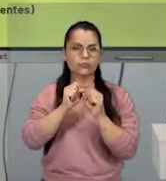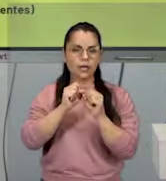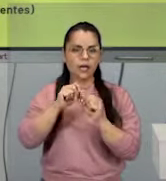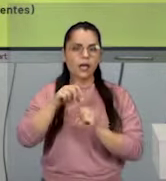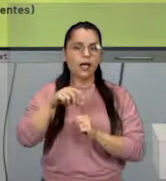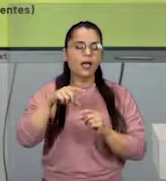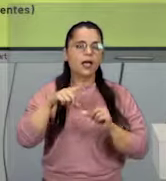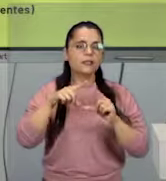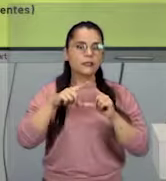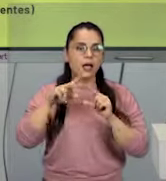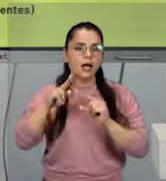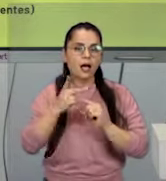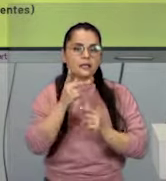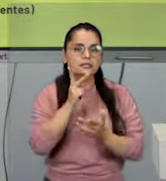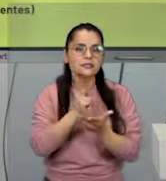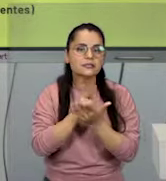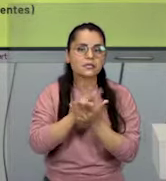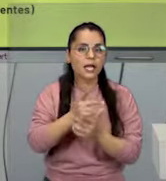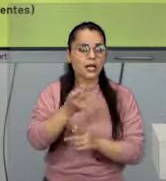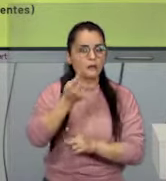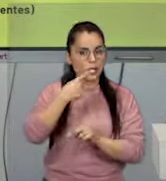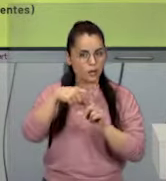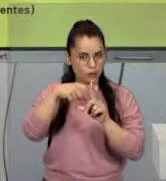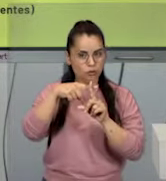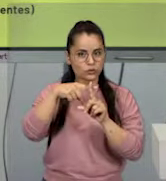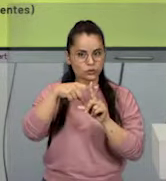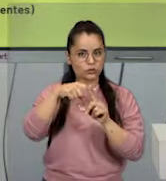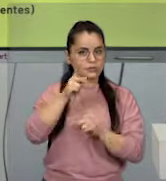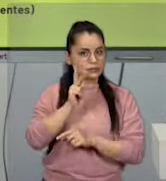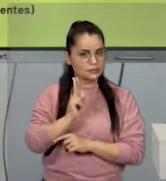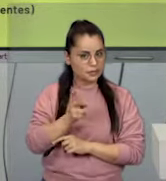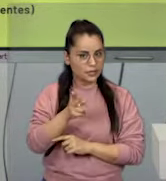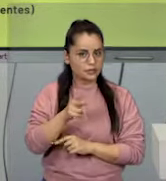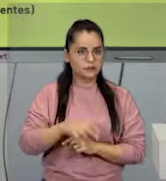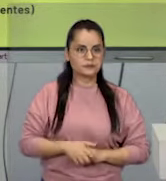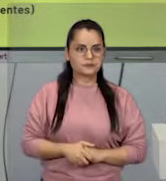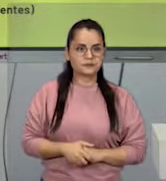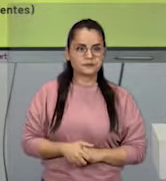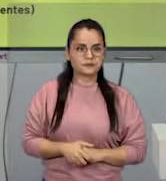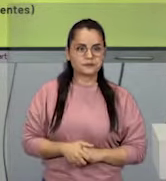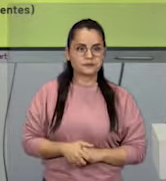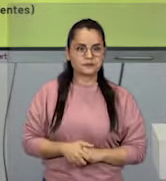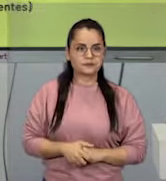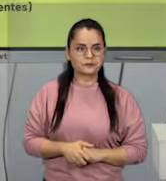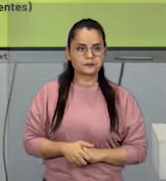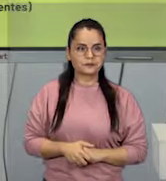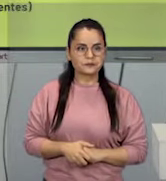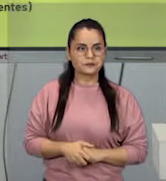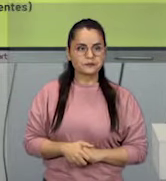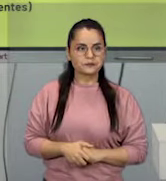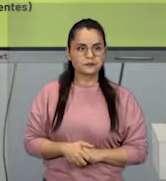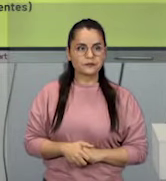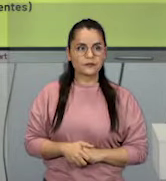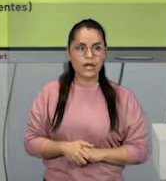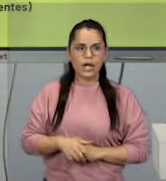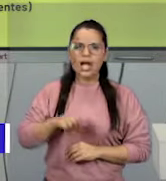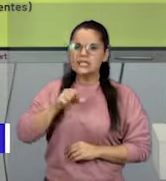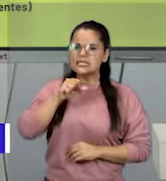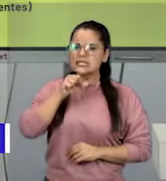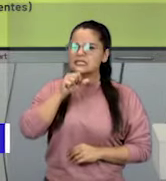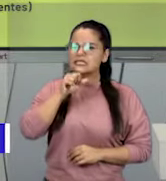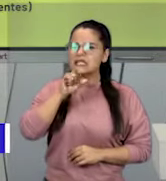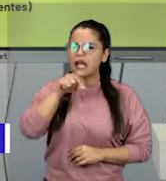é sempre positivo tá o delta h é positivo E aí bom E no caso a